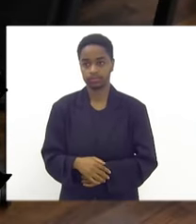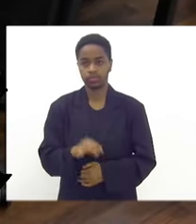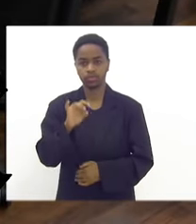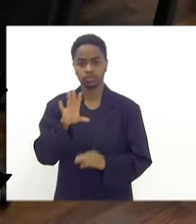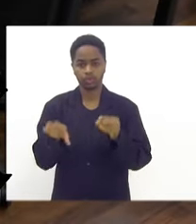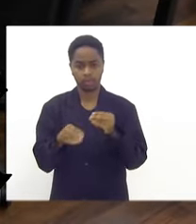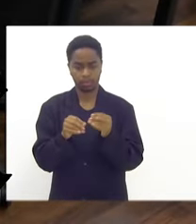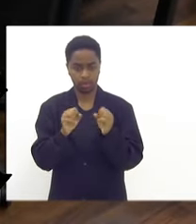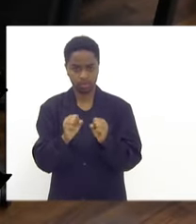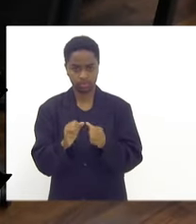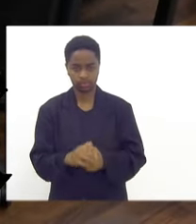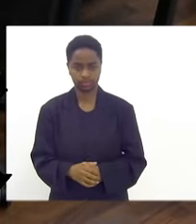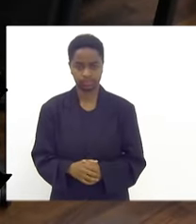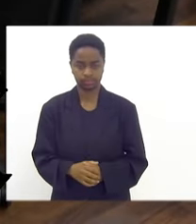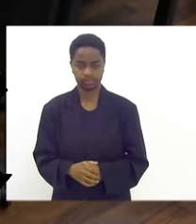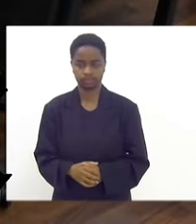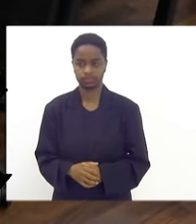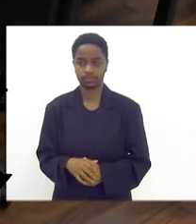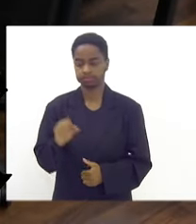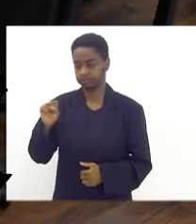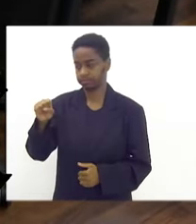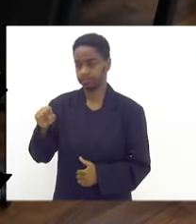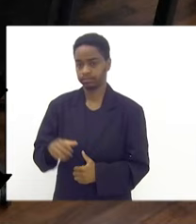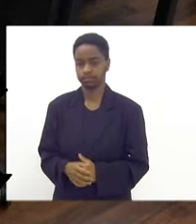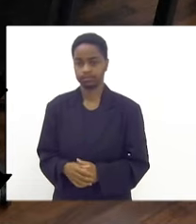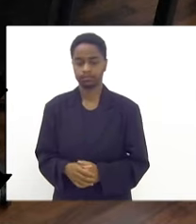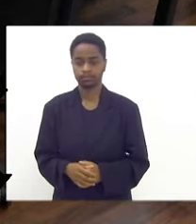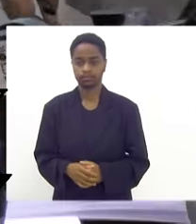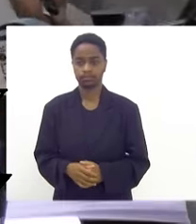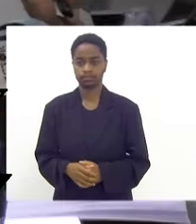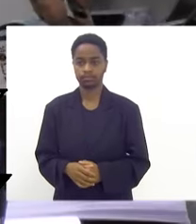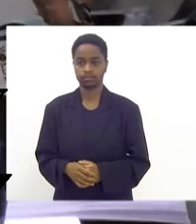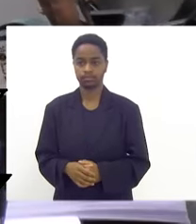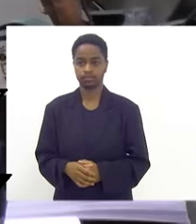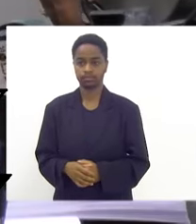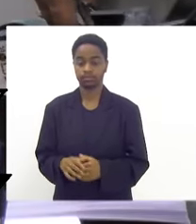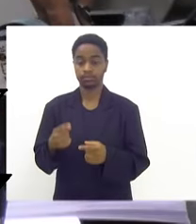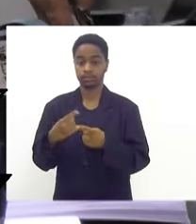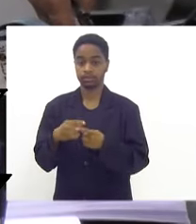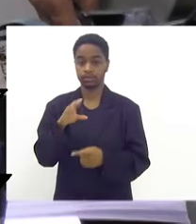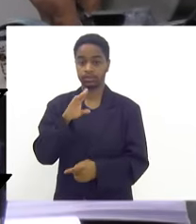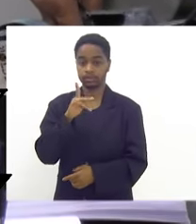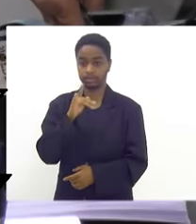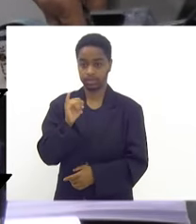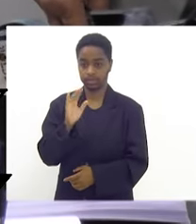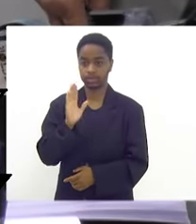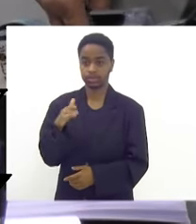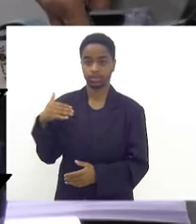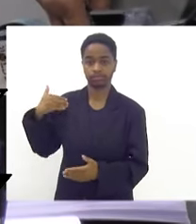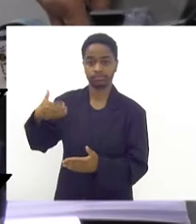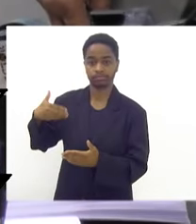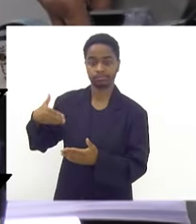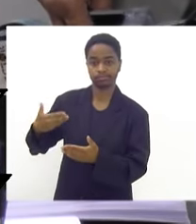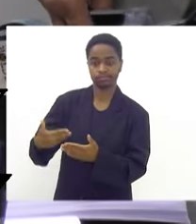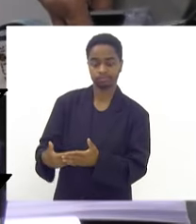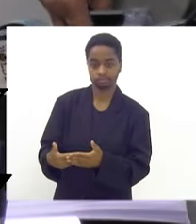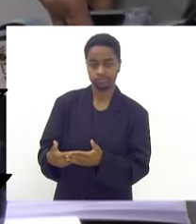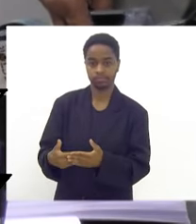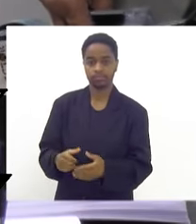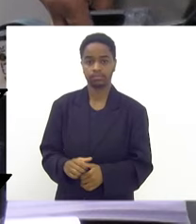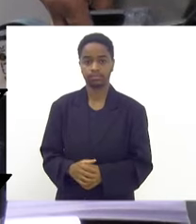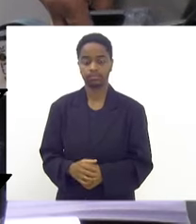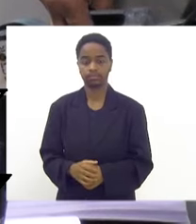deputado do Claro deputada Lucinho é que a CP já tá algum tempo na sua trajetória